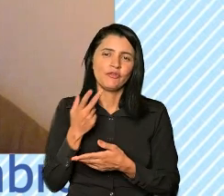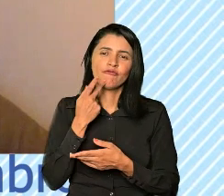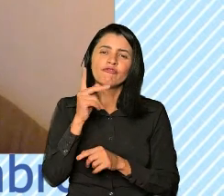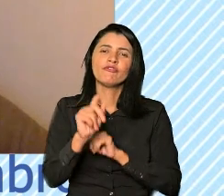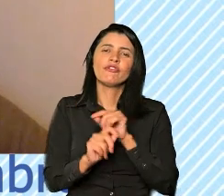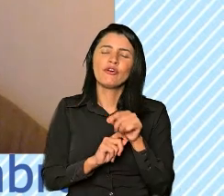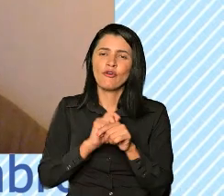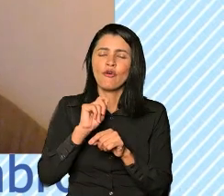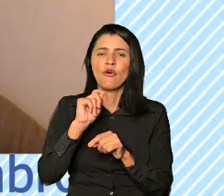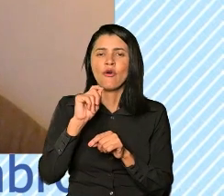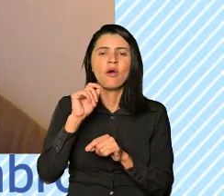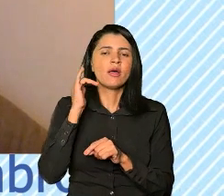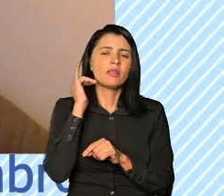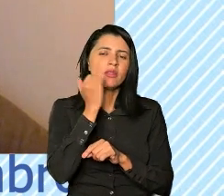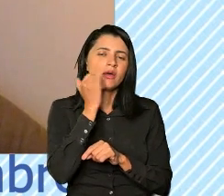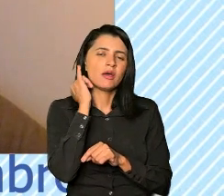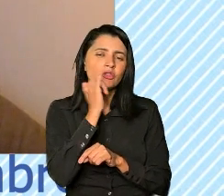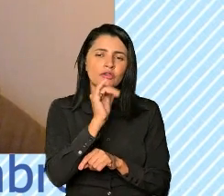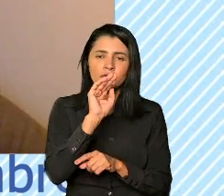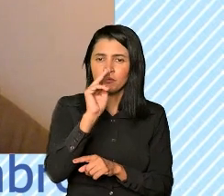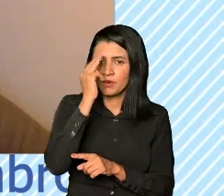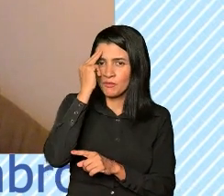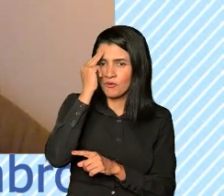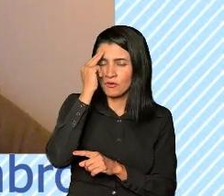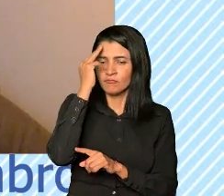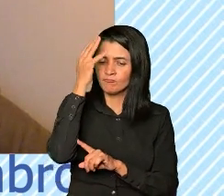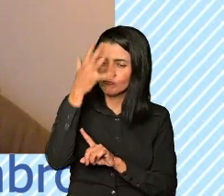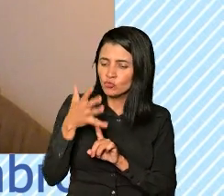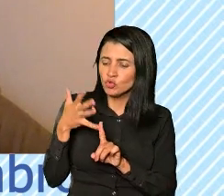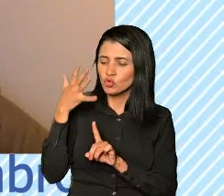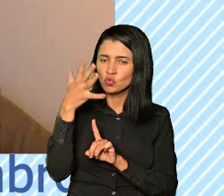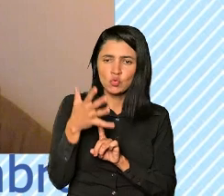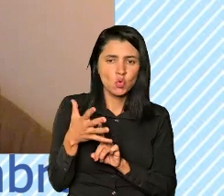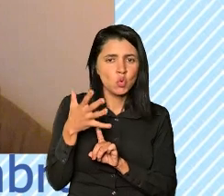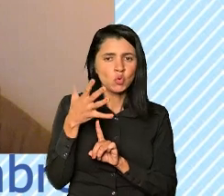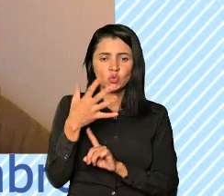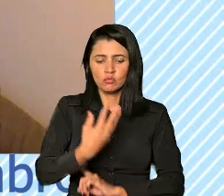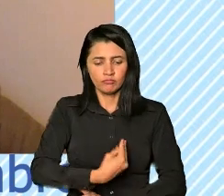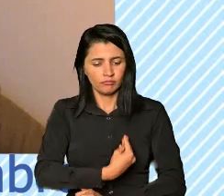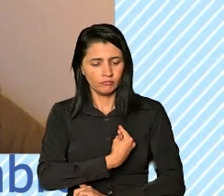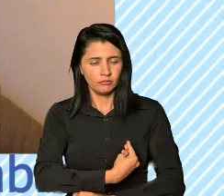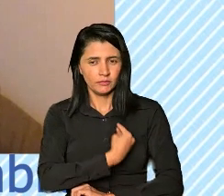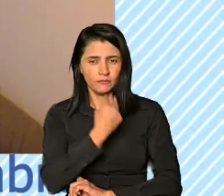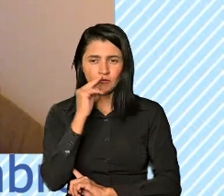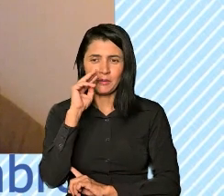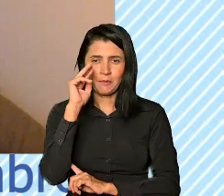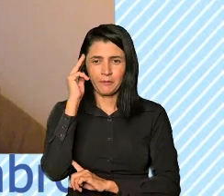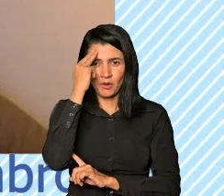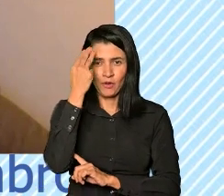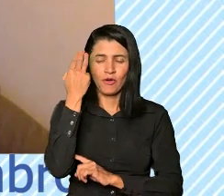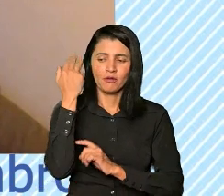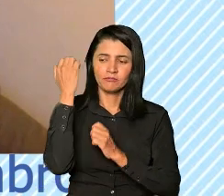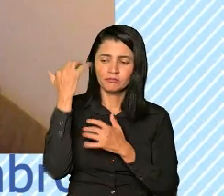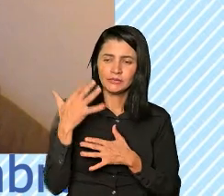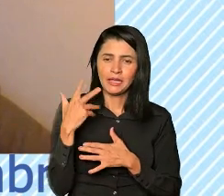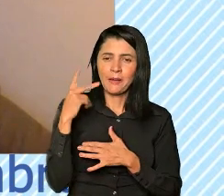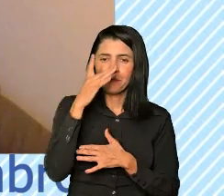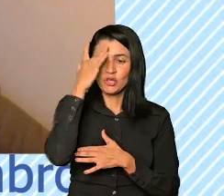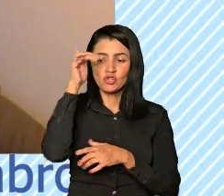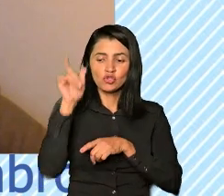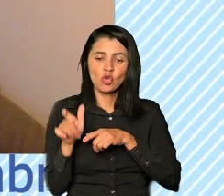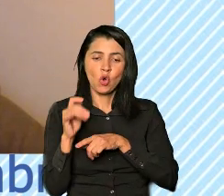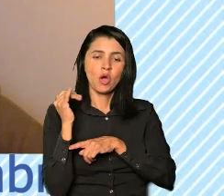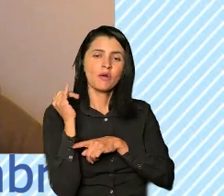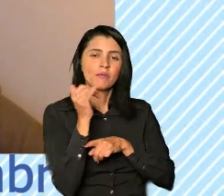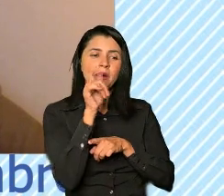essa narrativa memorial, né? Um discurso vivo, uma memória contada por alguém e para alguém e por